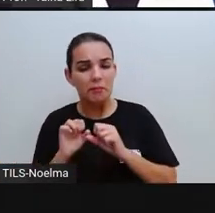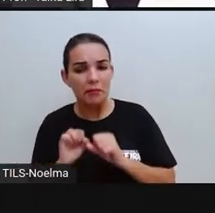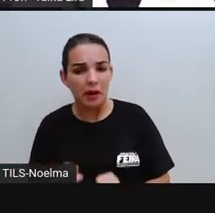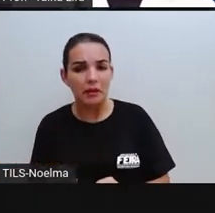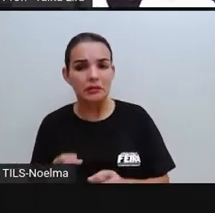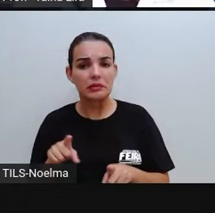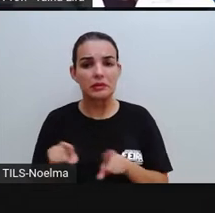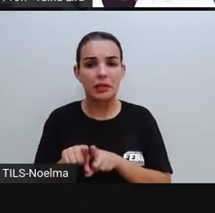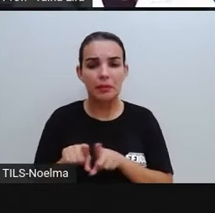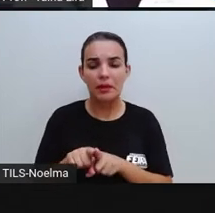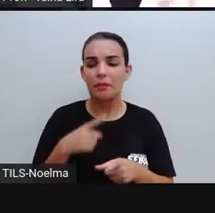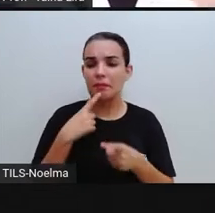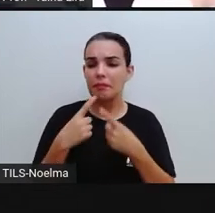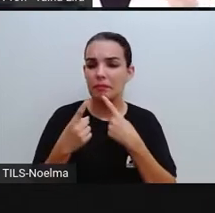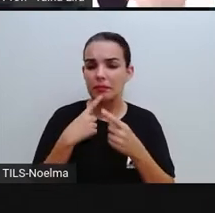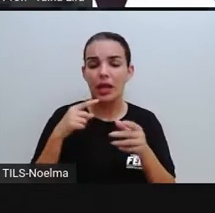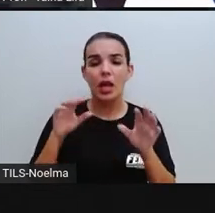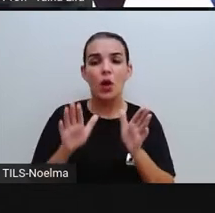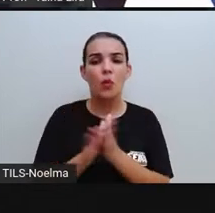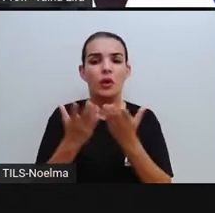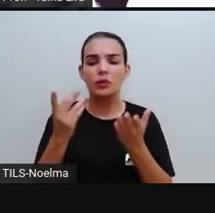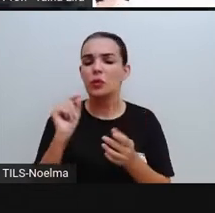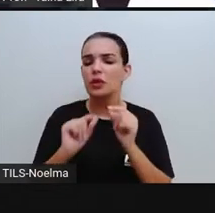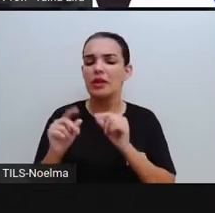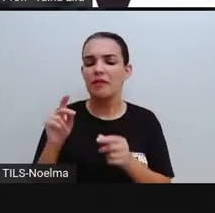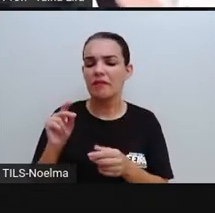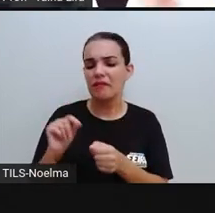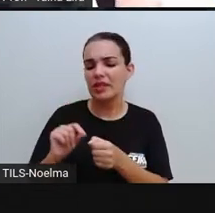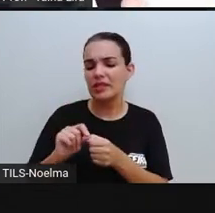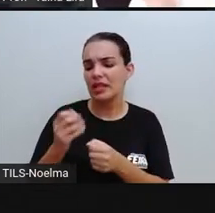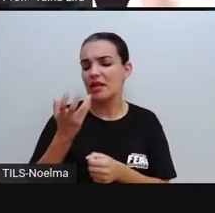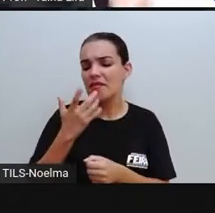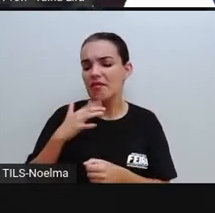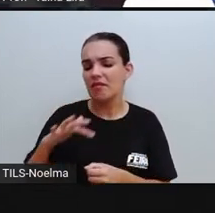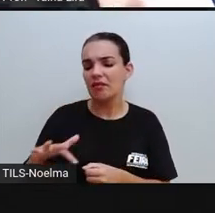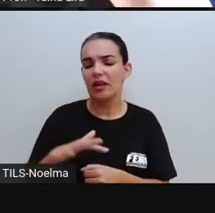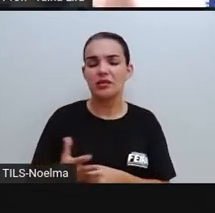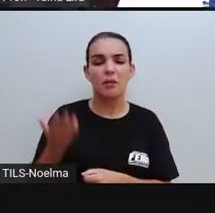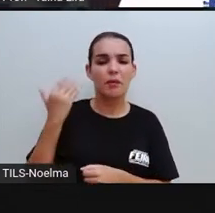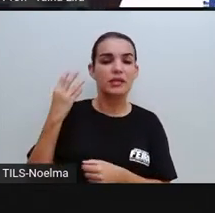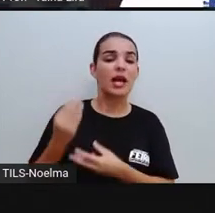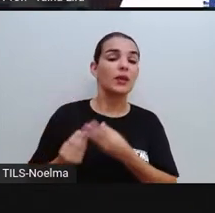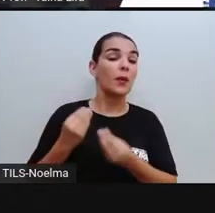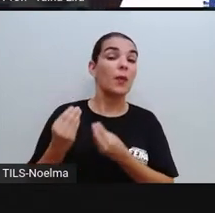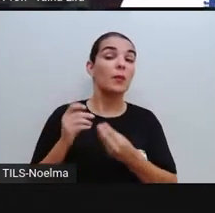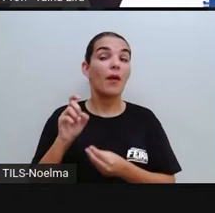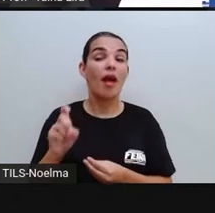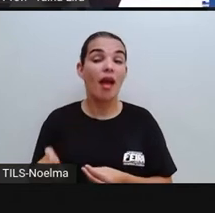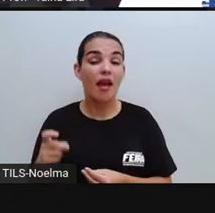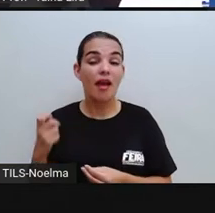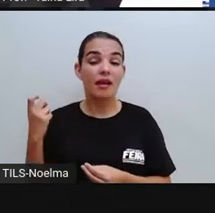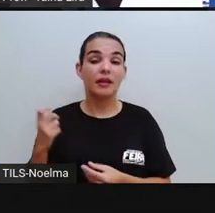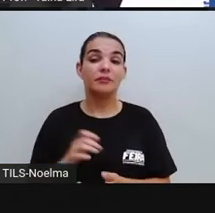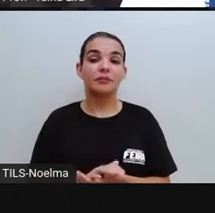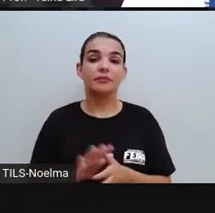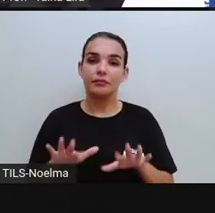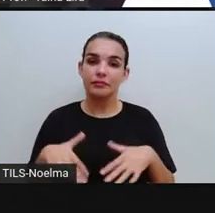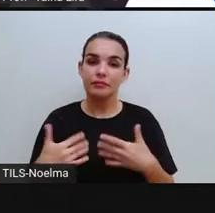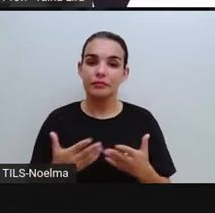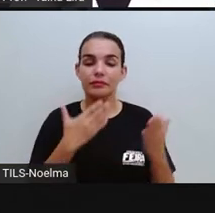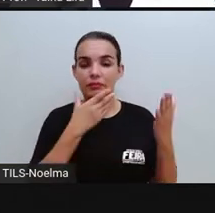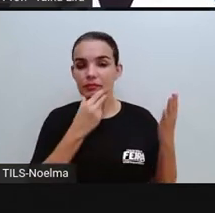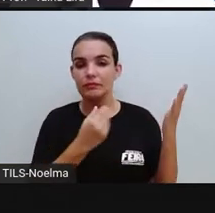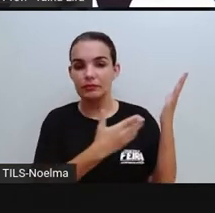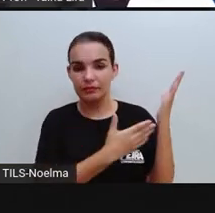pessoa fazia quando era criança. Então, é com esse objetivo as entrevistas que Pedro Bial faz no